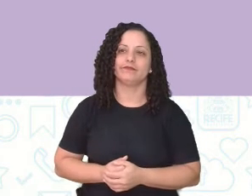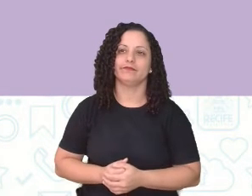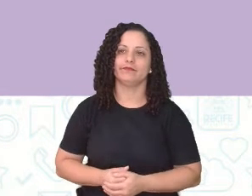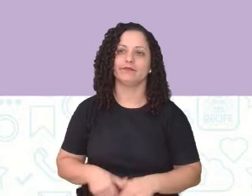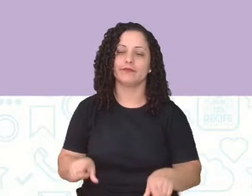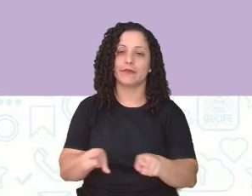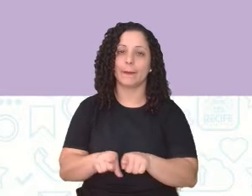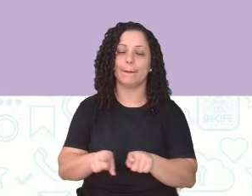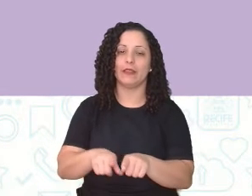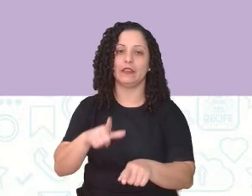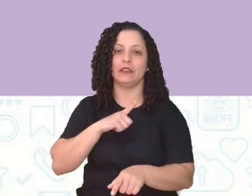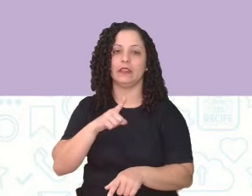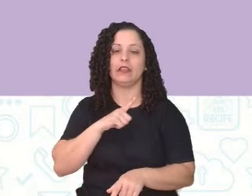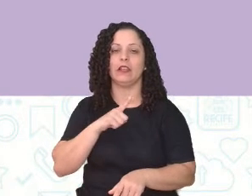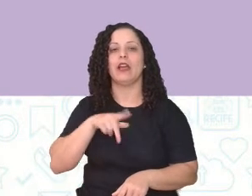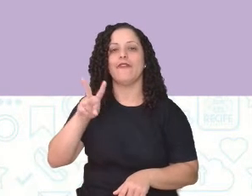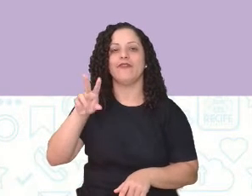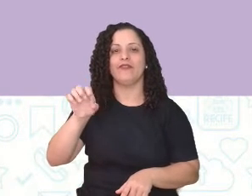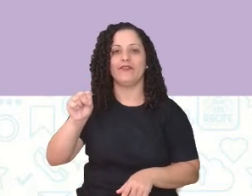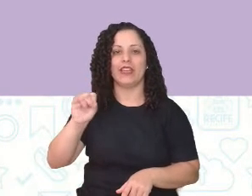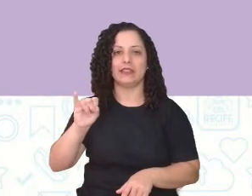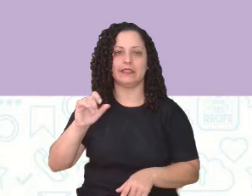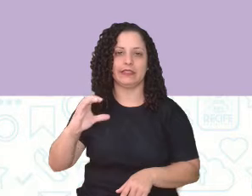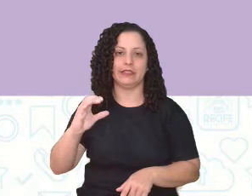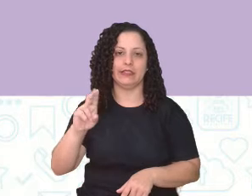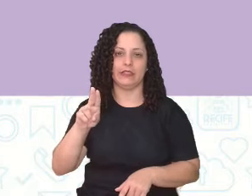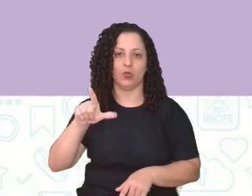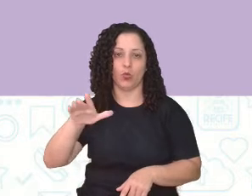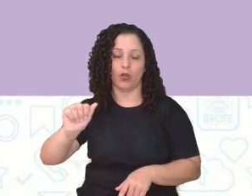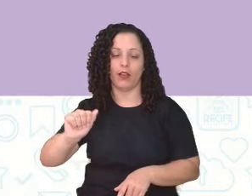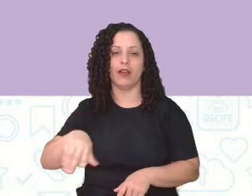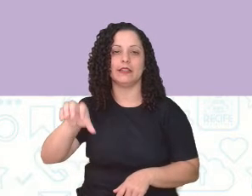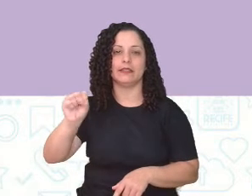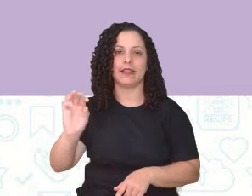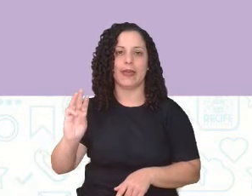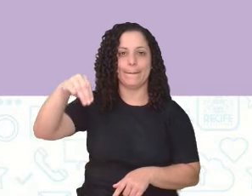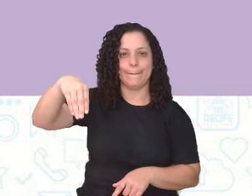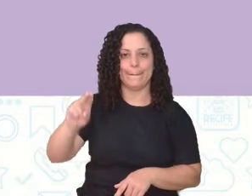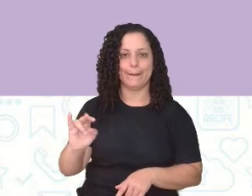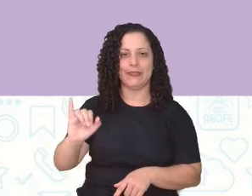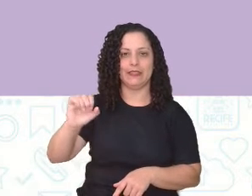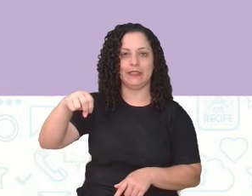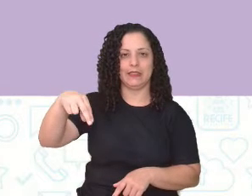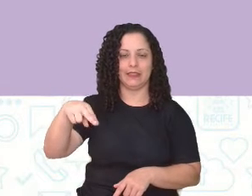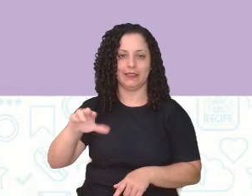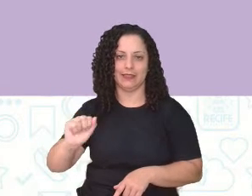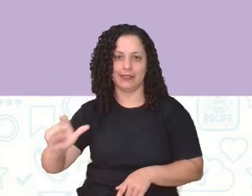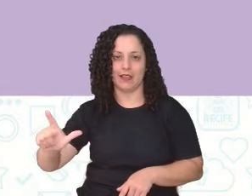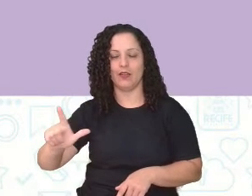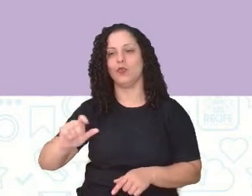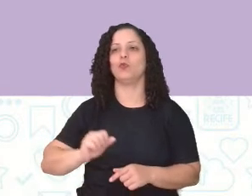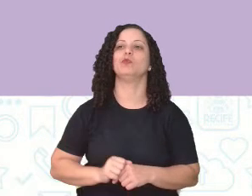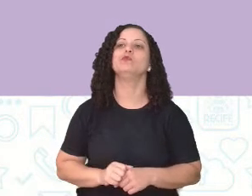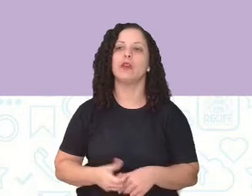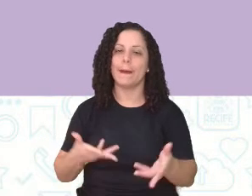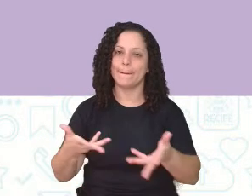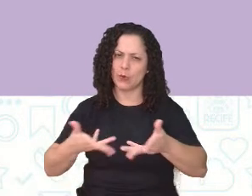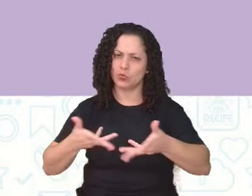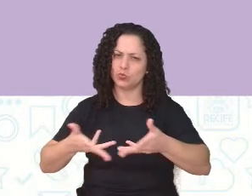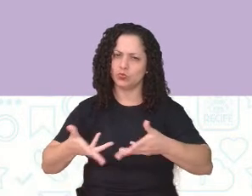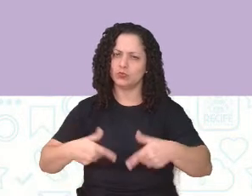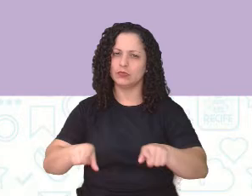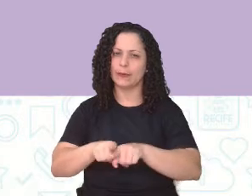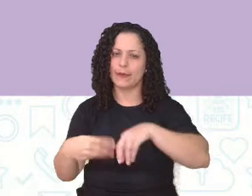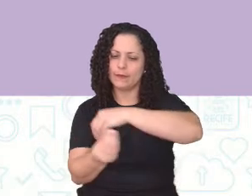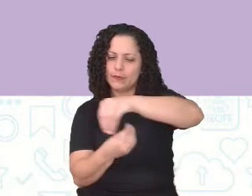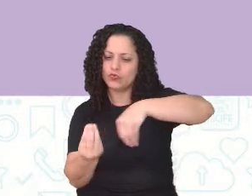também, gente, a vesícula seminal, que produz também o líquido seminal, né, que nós vimos anteriormente para formar o